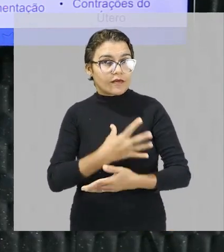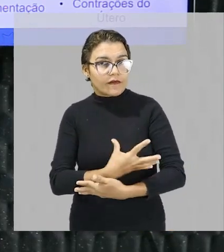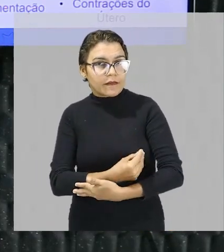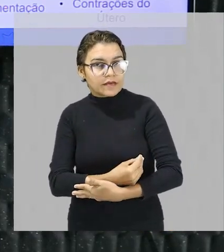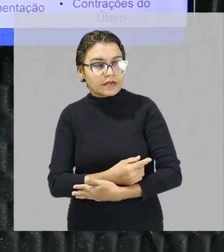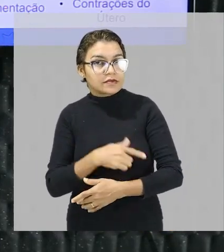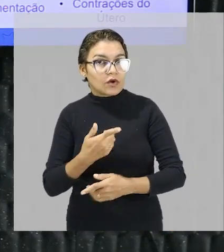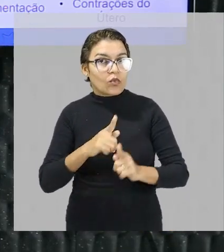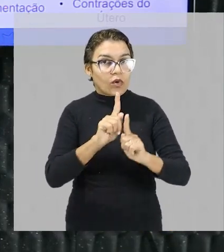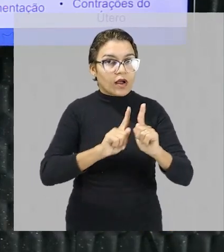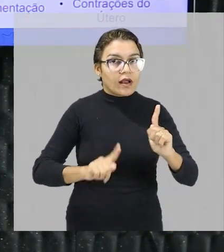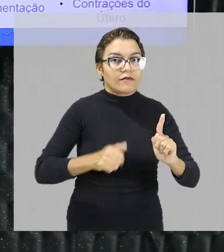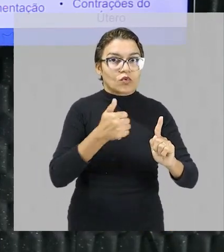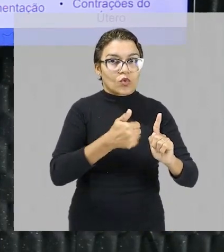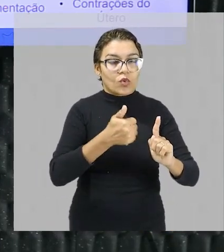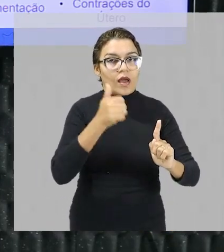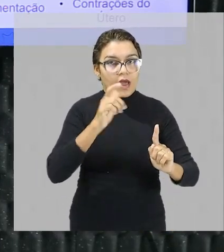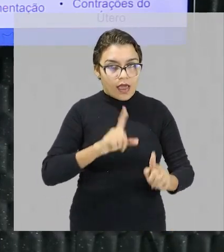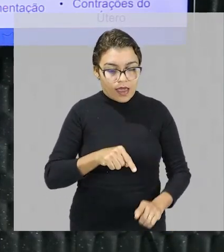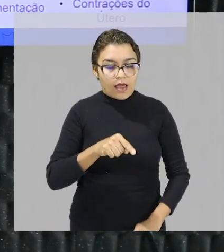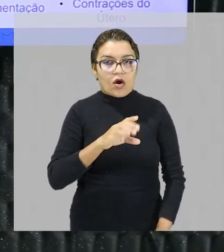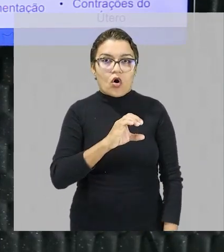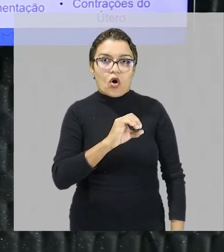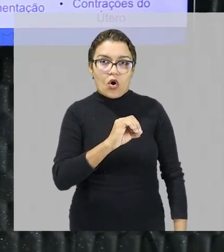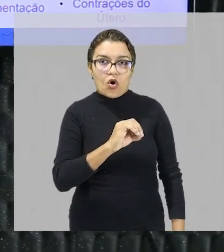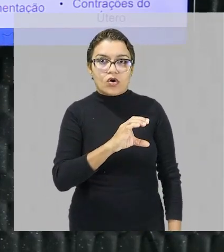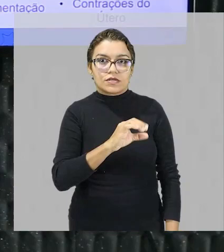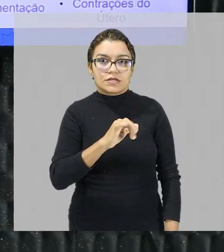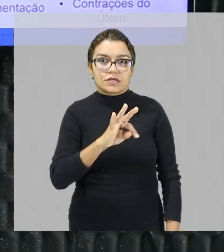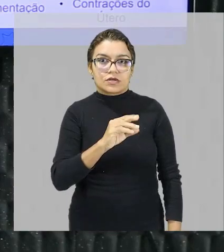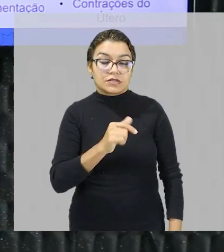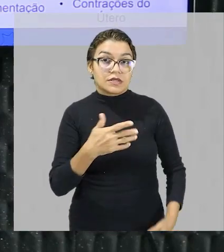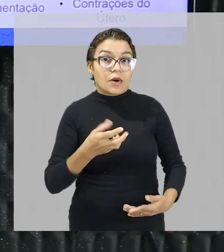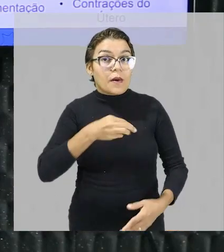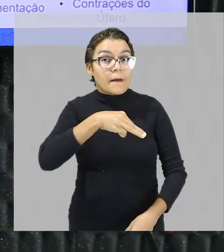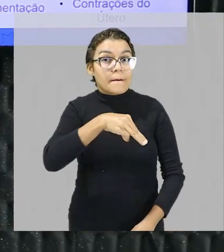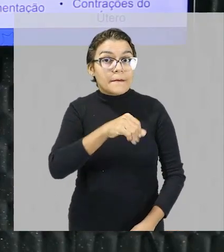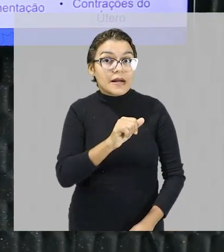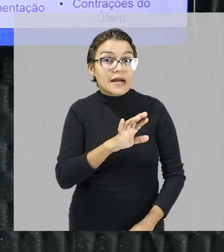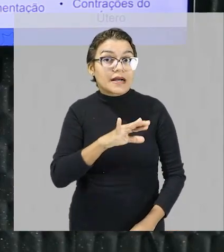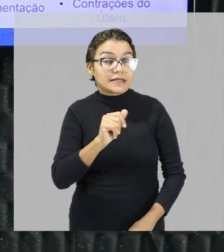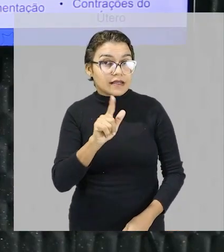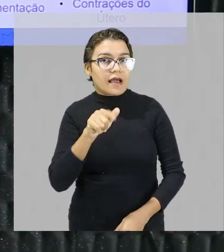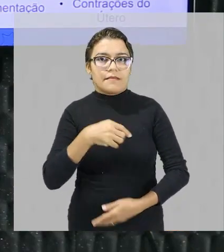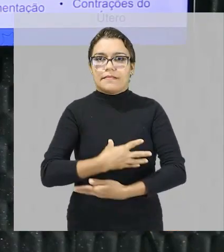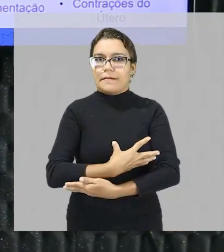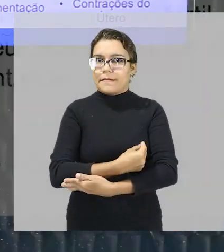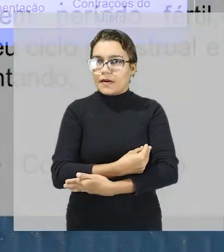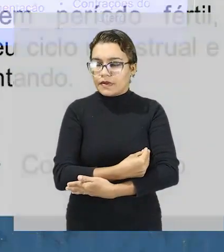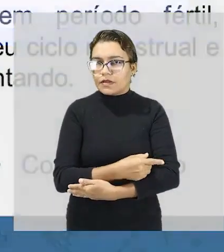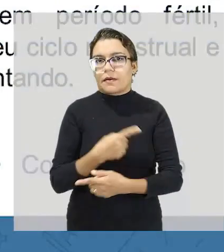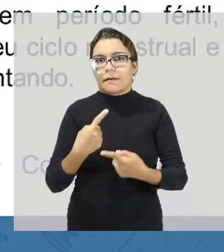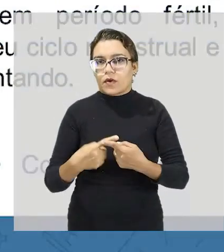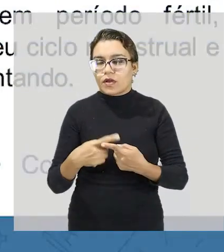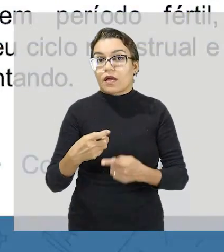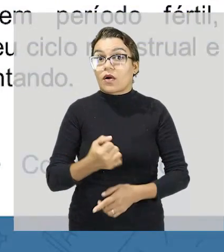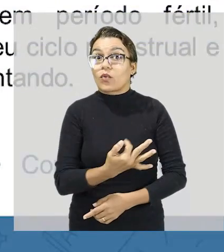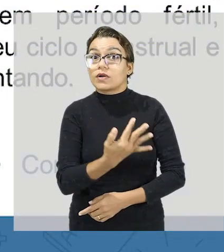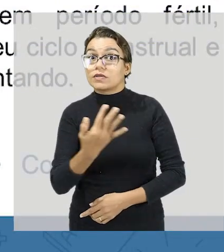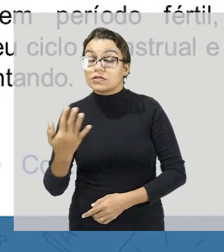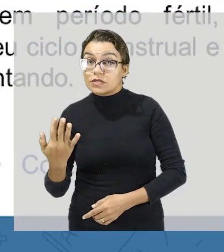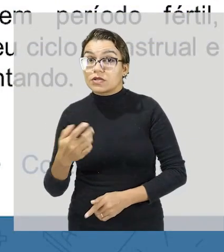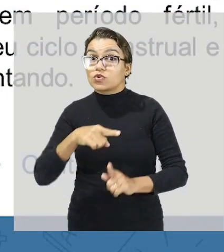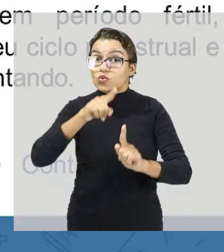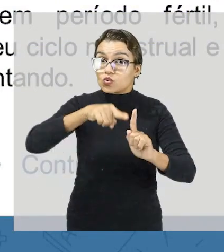gráfico 1 é ocitocina, então Márcia, ela deve estar amamentando pela quantidade aqui dos níveis